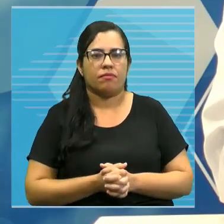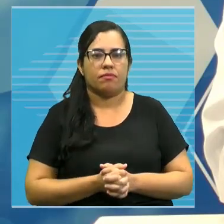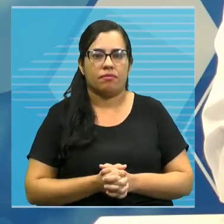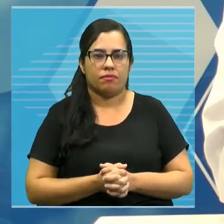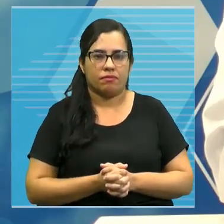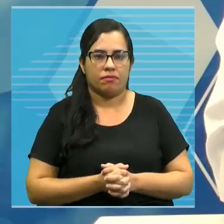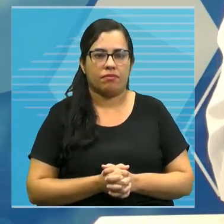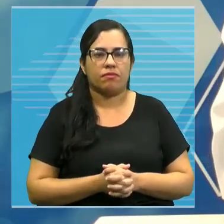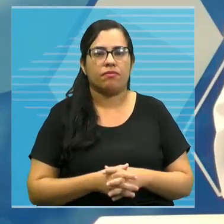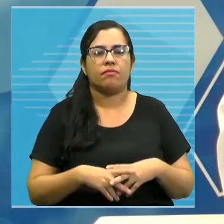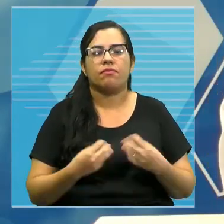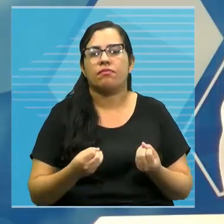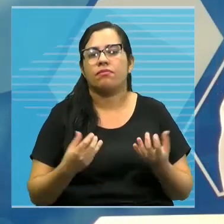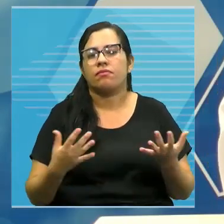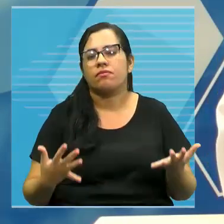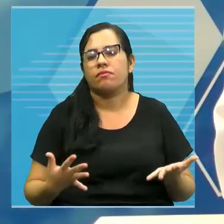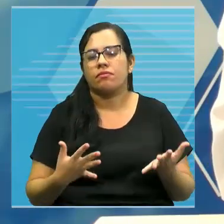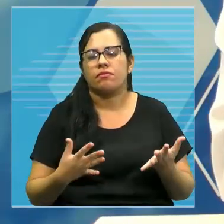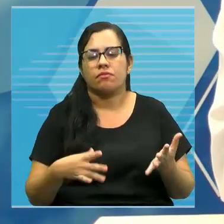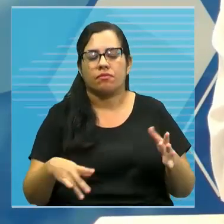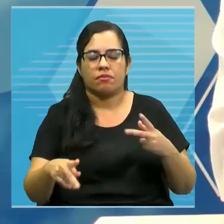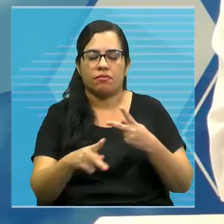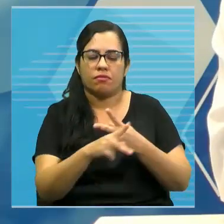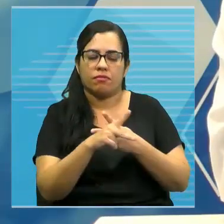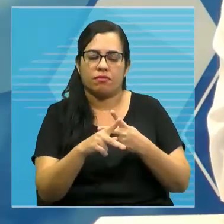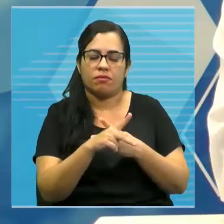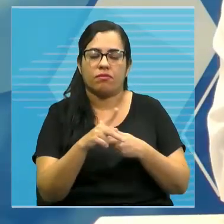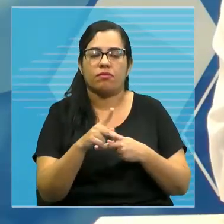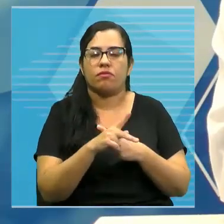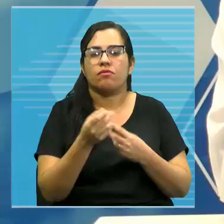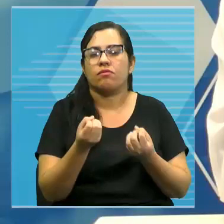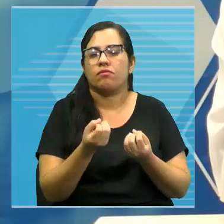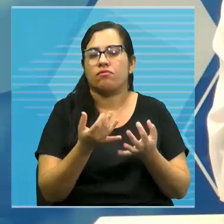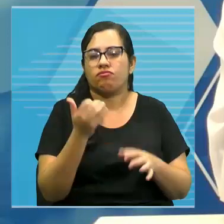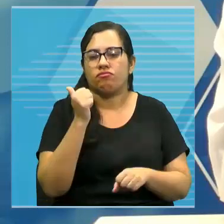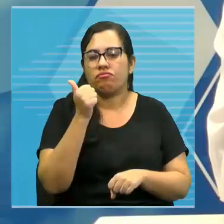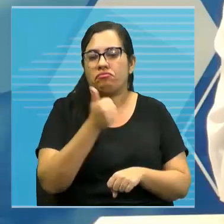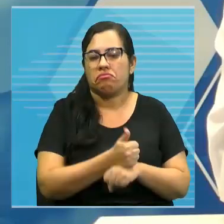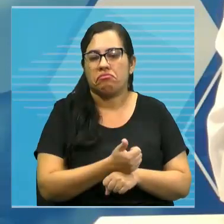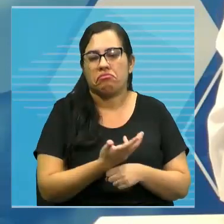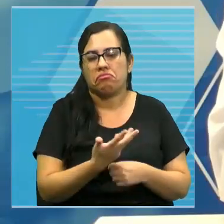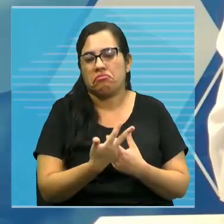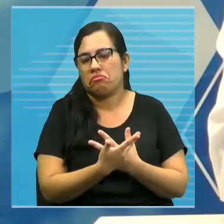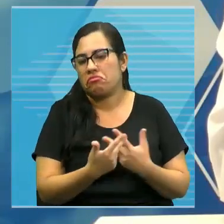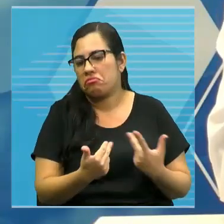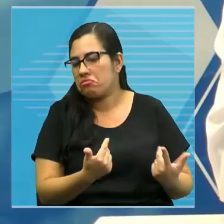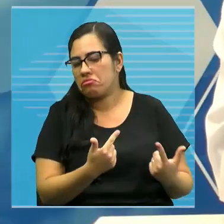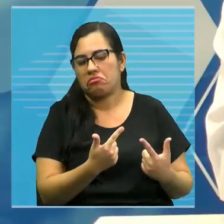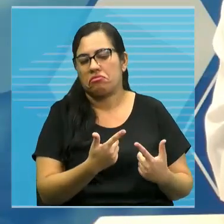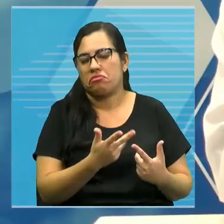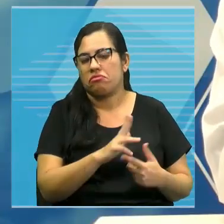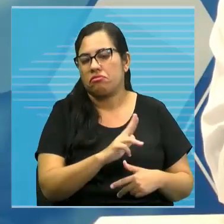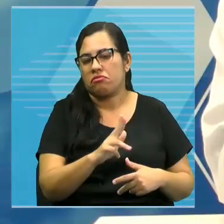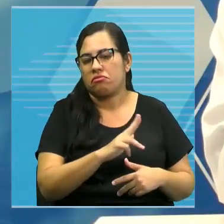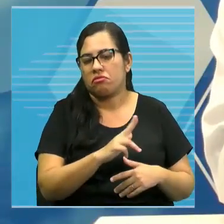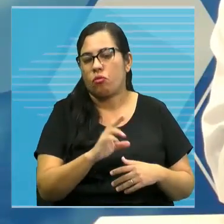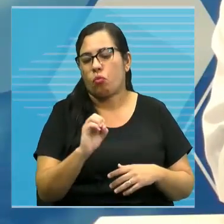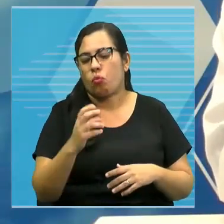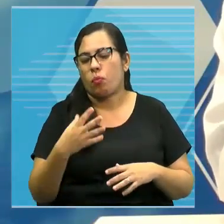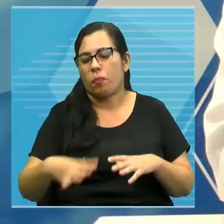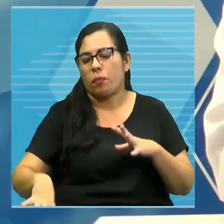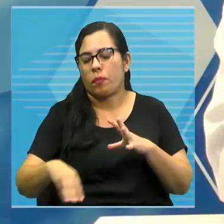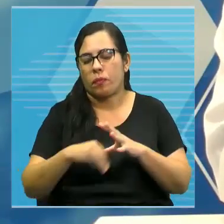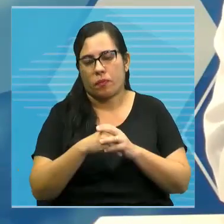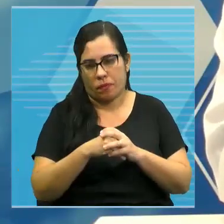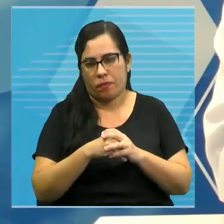são aqueles pronomes que são usados para substituir o objeto ou complemento indireto do verbo quando a gente